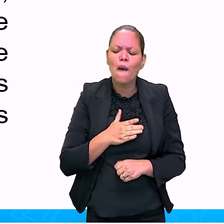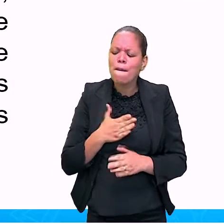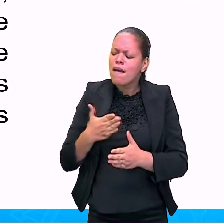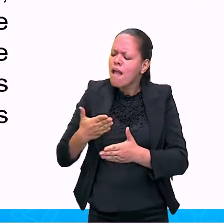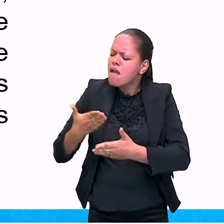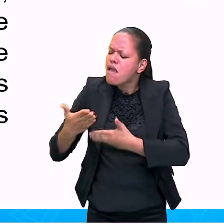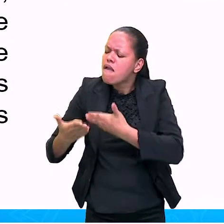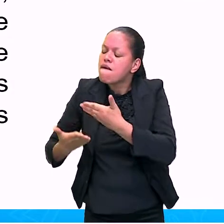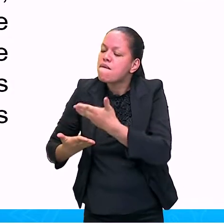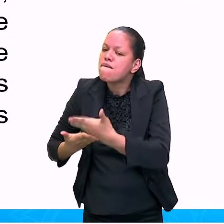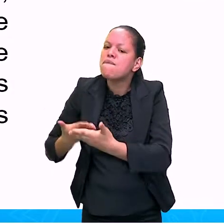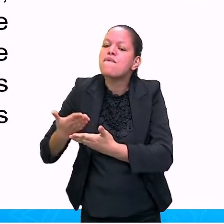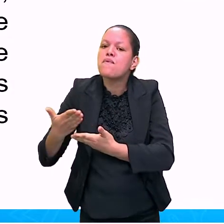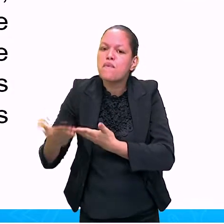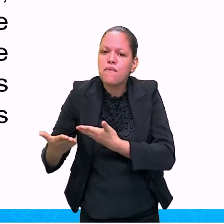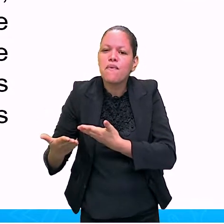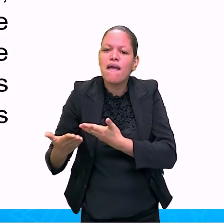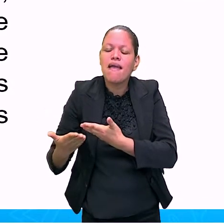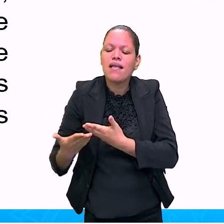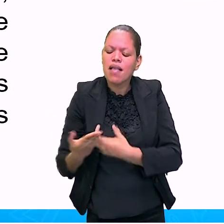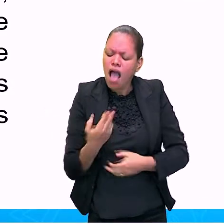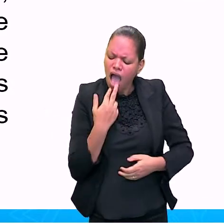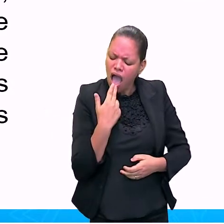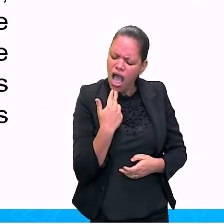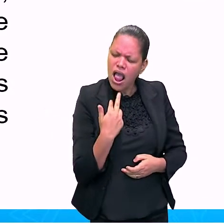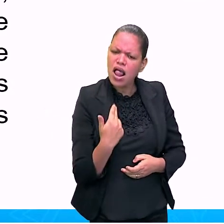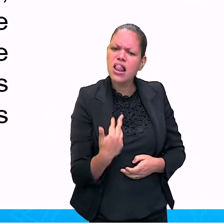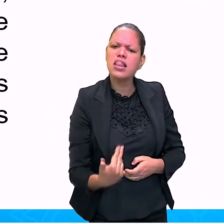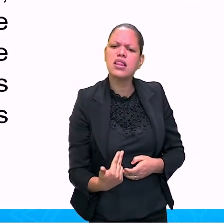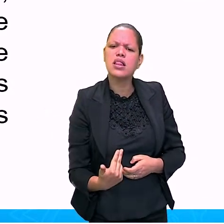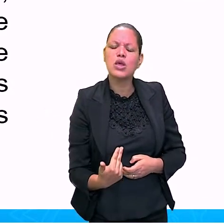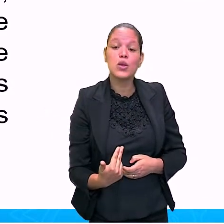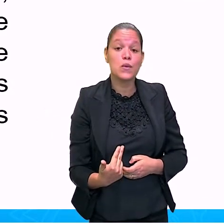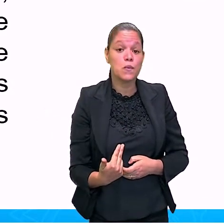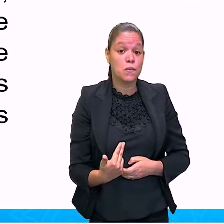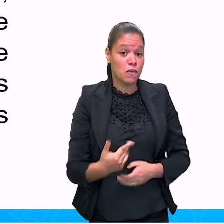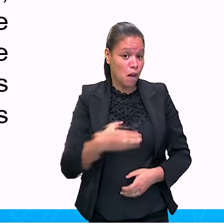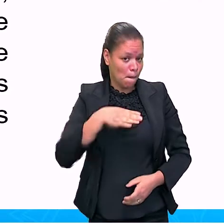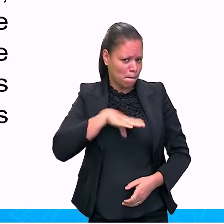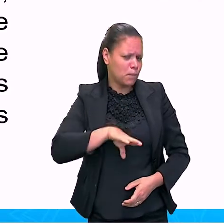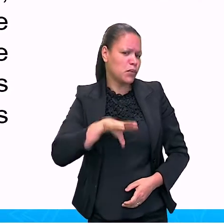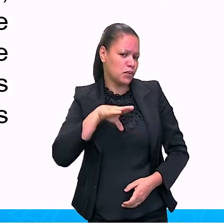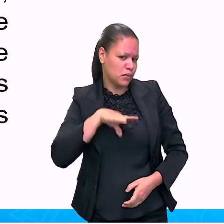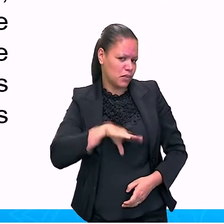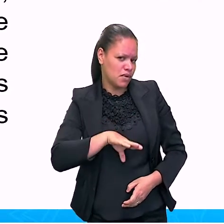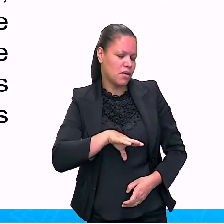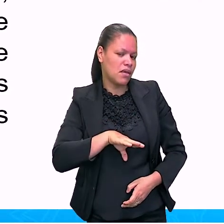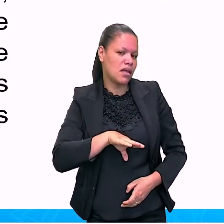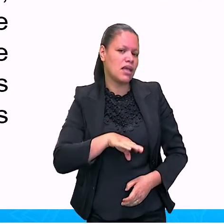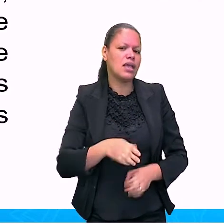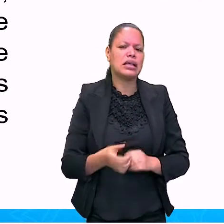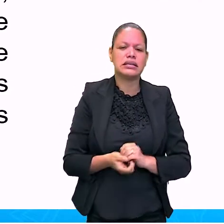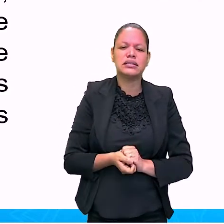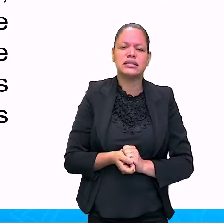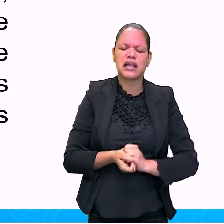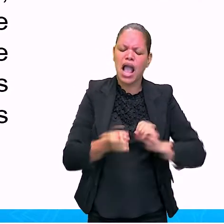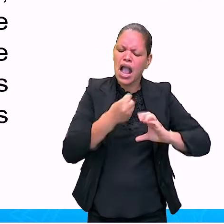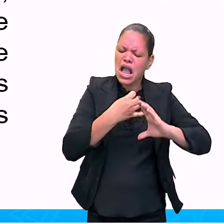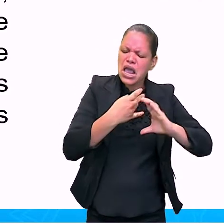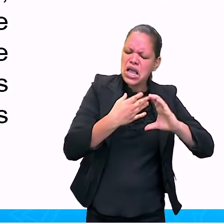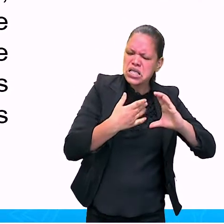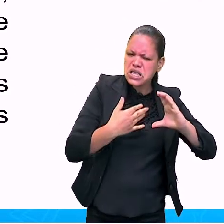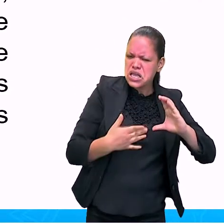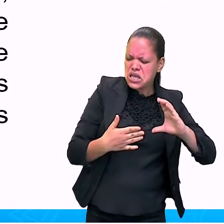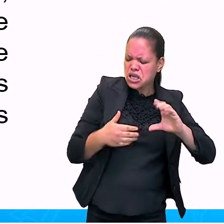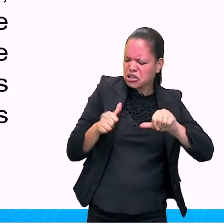a língua portuguesa, o nosso idioma. Claro que houve mudanças, até na característica da fala